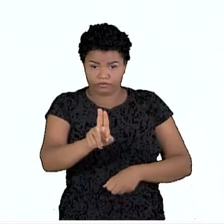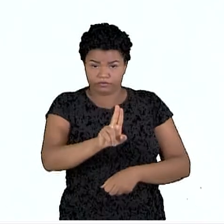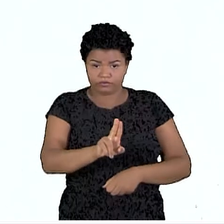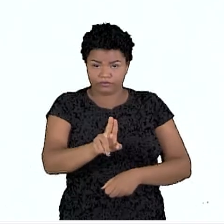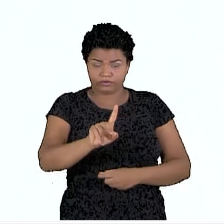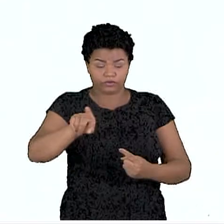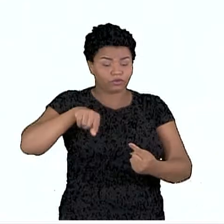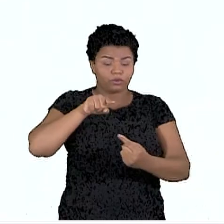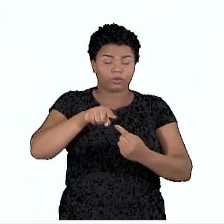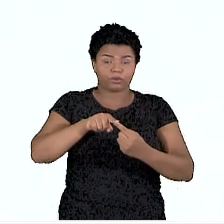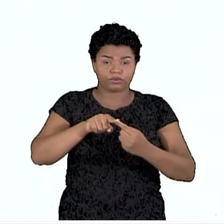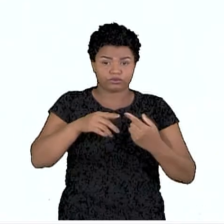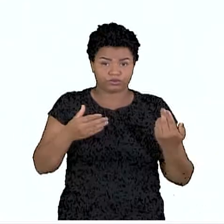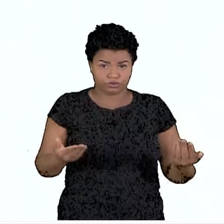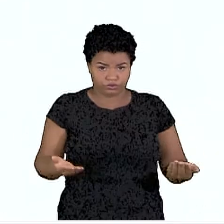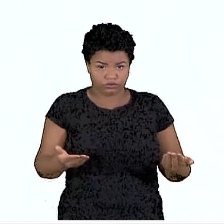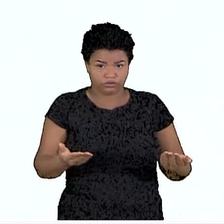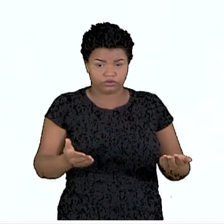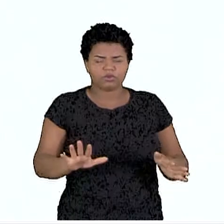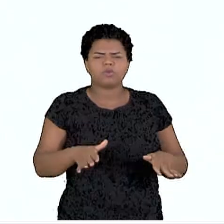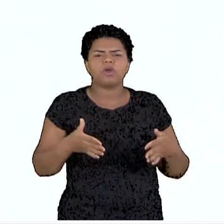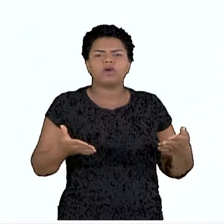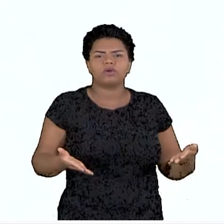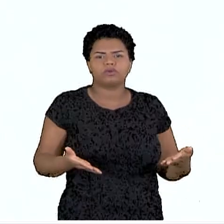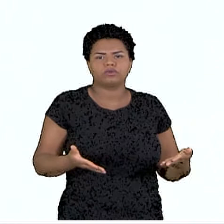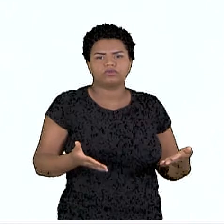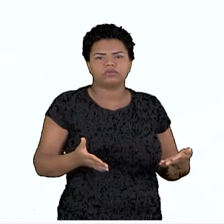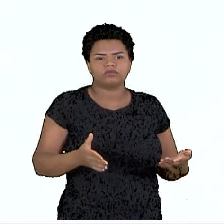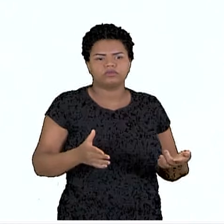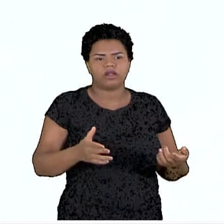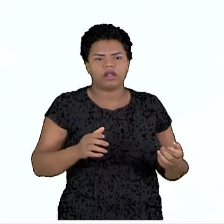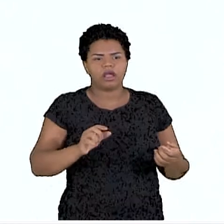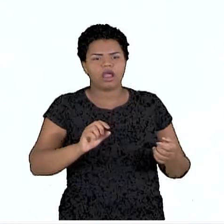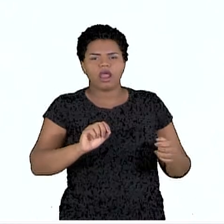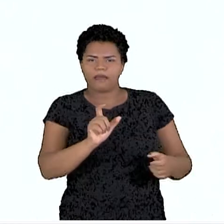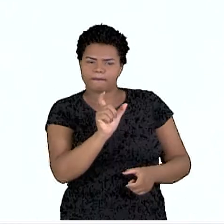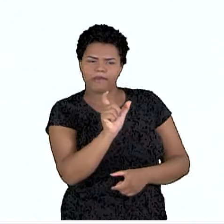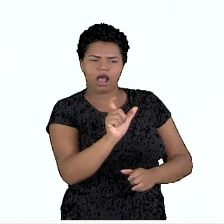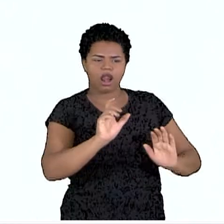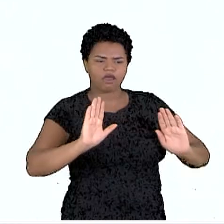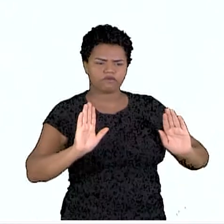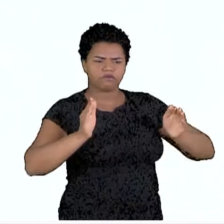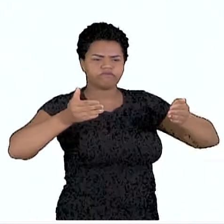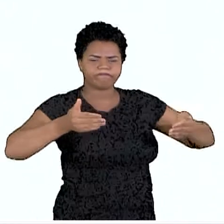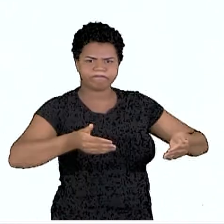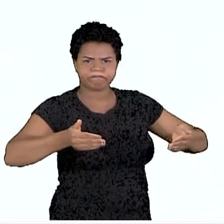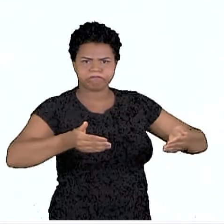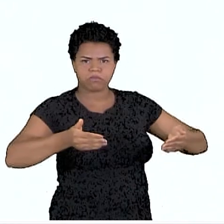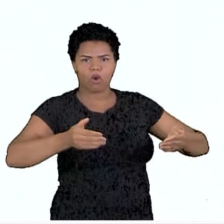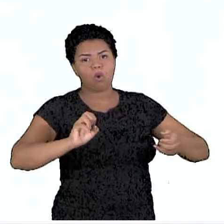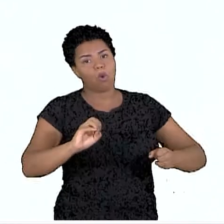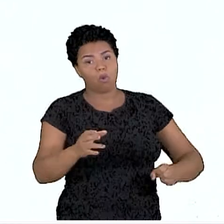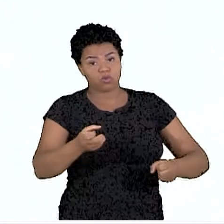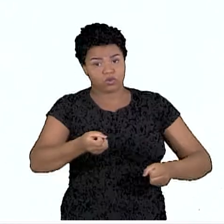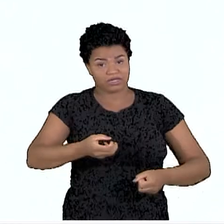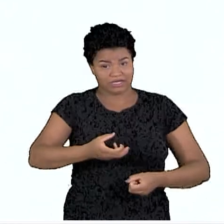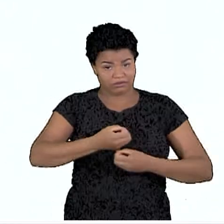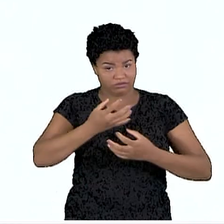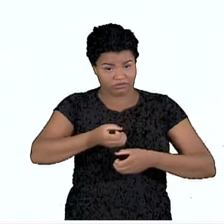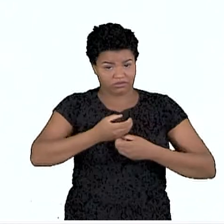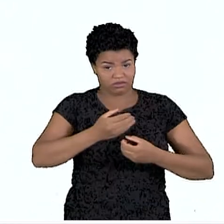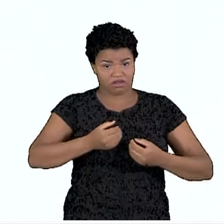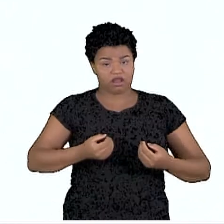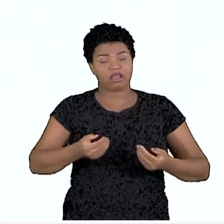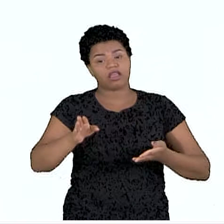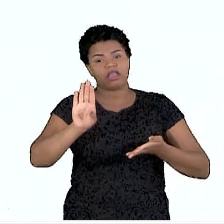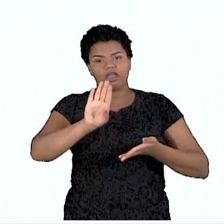seguintes objetivos. Quais são? Isolar palavras ou expressões que fogem à norma culta, como que